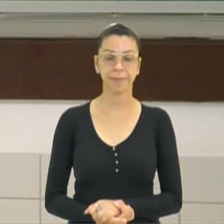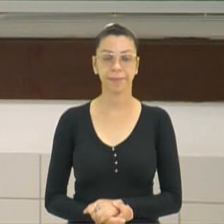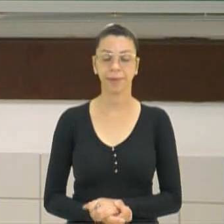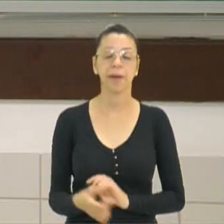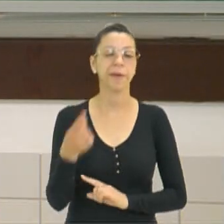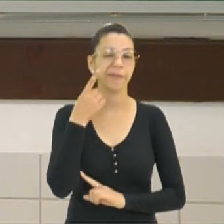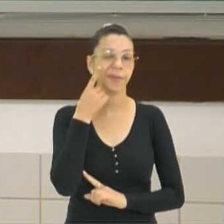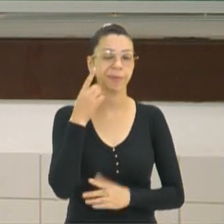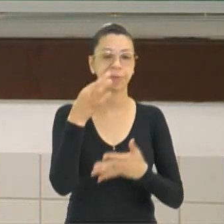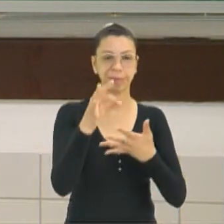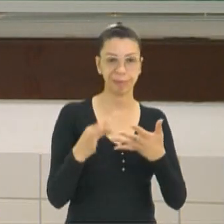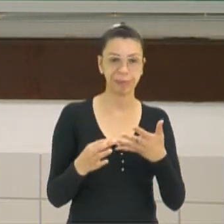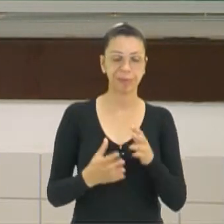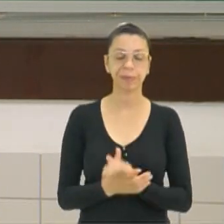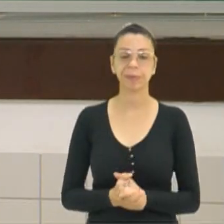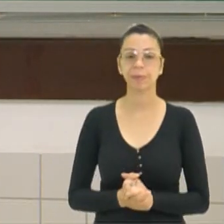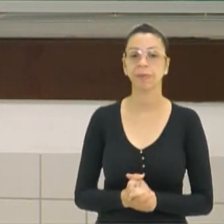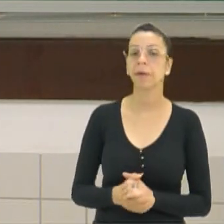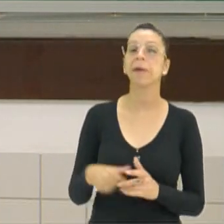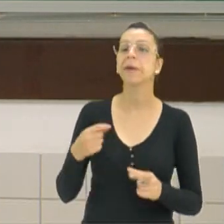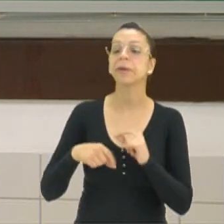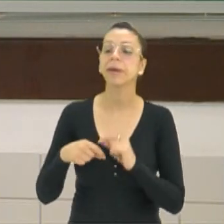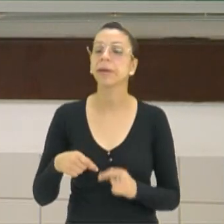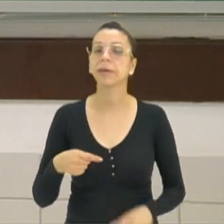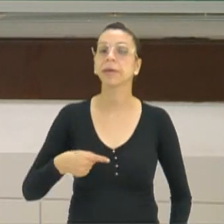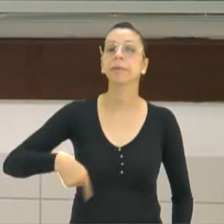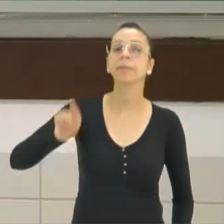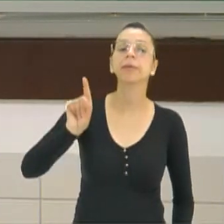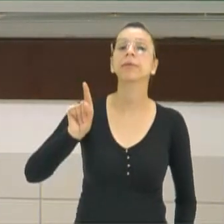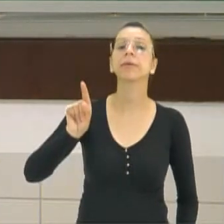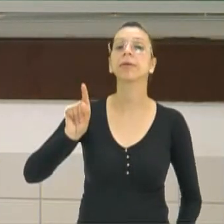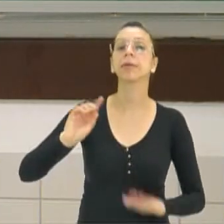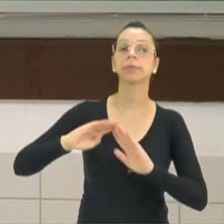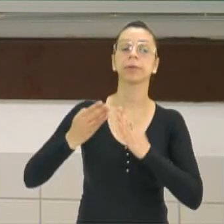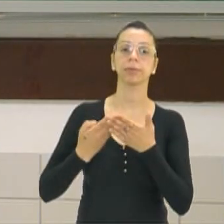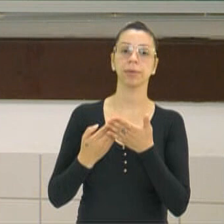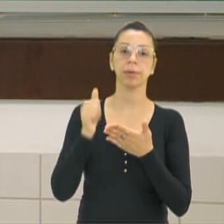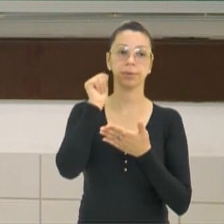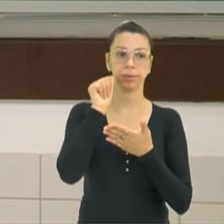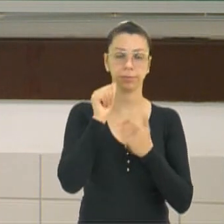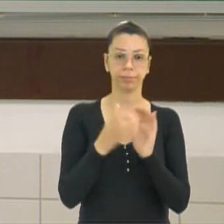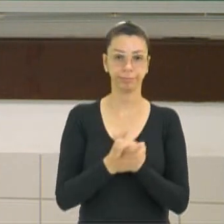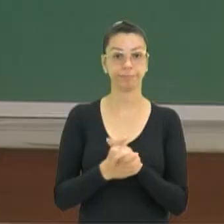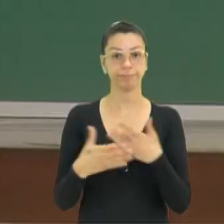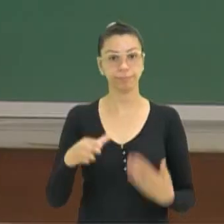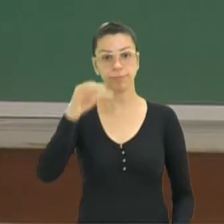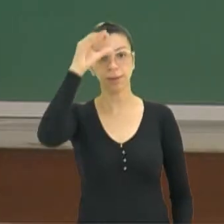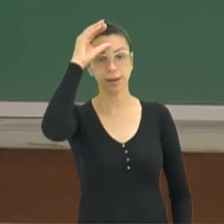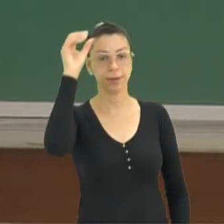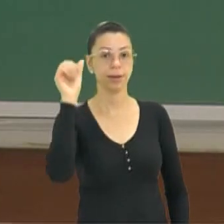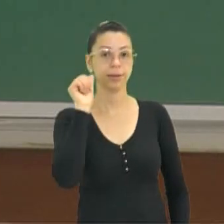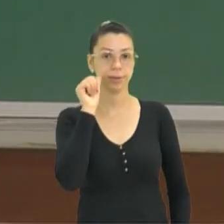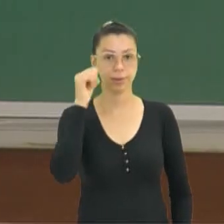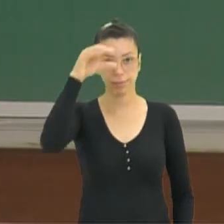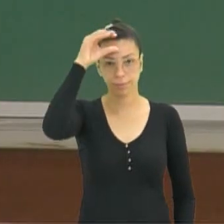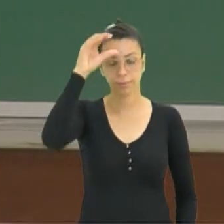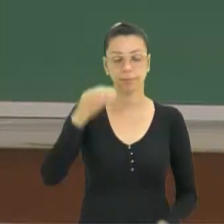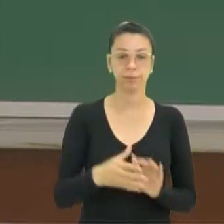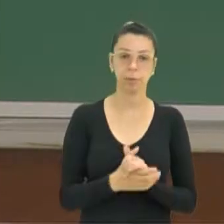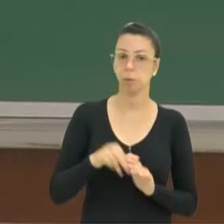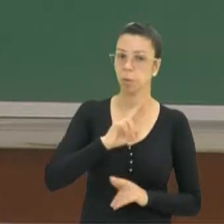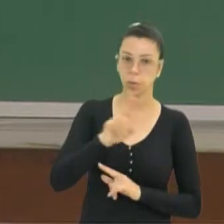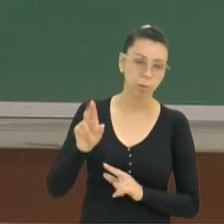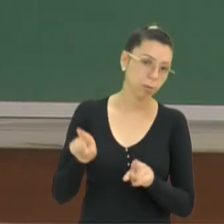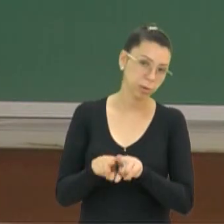Então vamos conferir? Quem que enviou ela para a escola de meninas? Her aunt, a tia dela. Ou se você colocou o nome também, tá